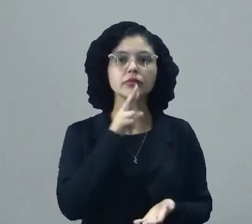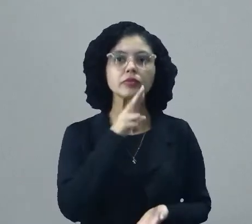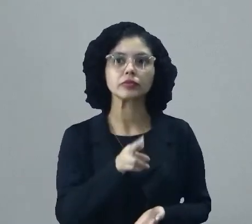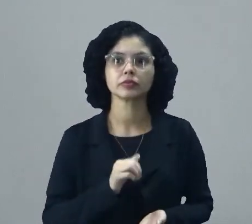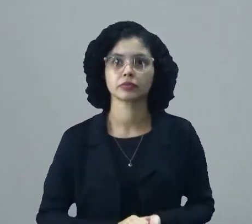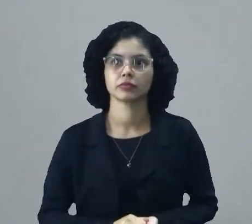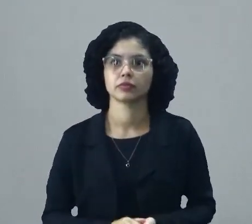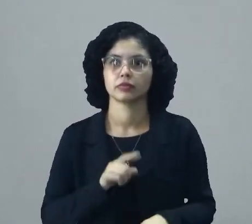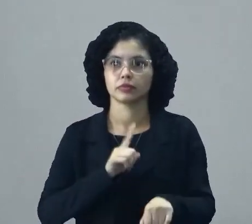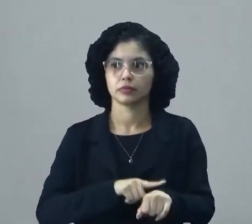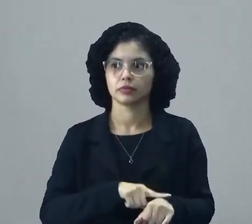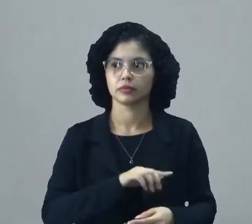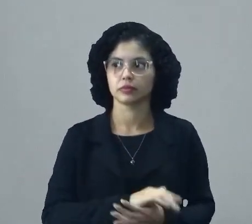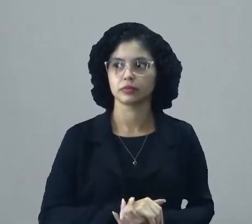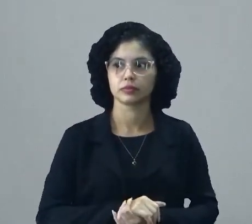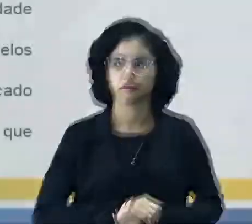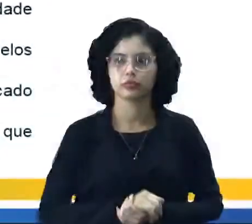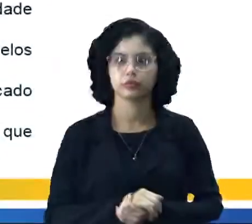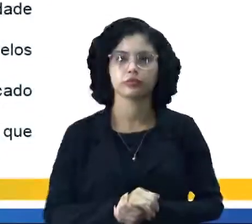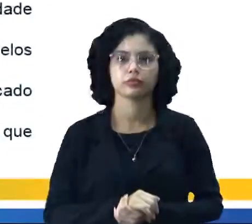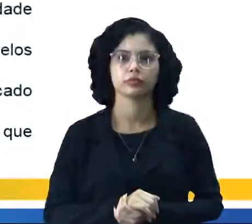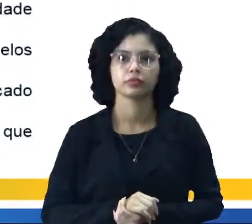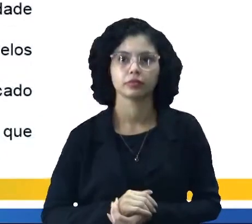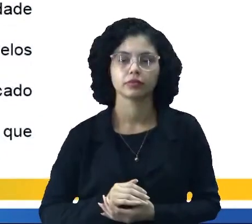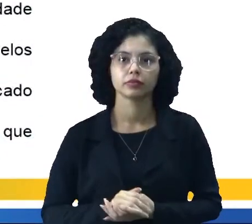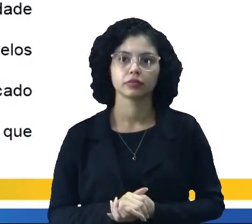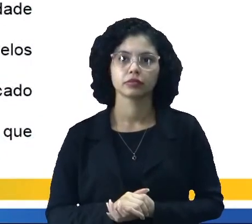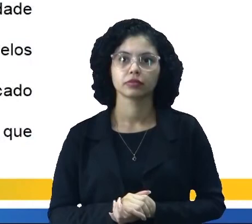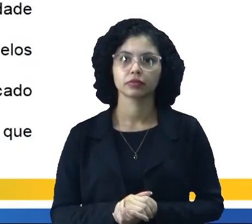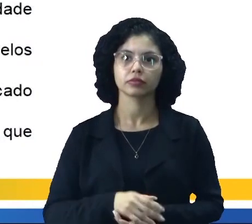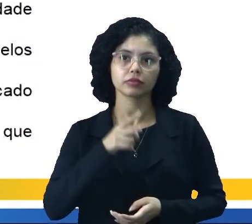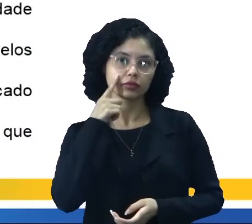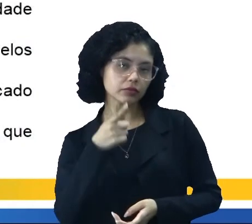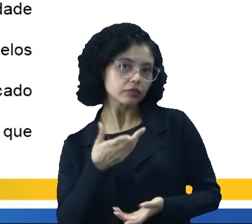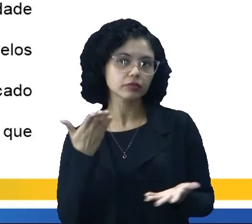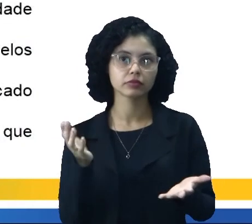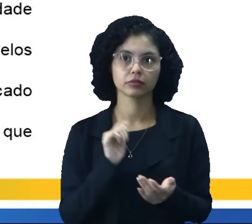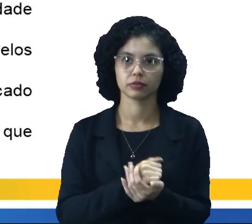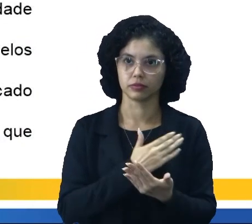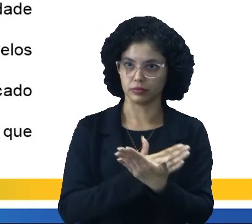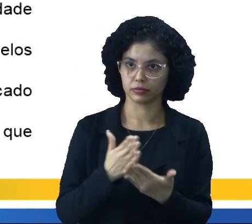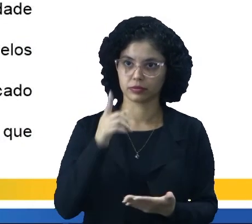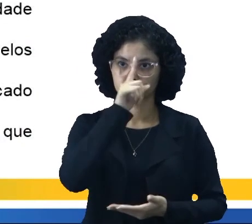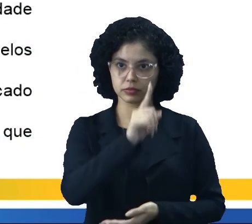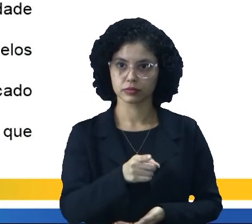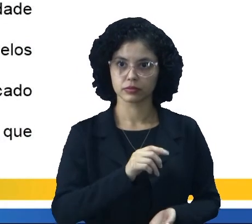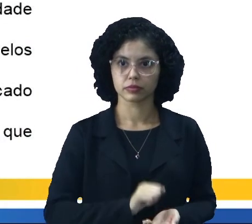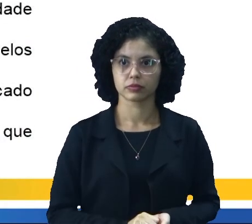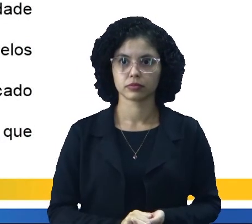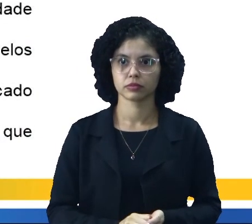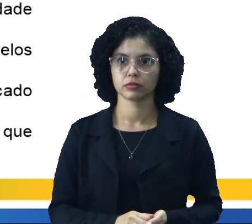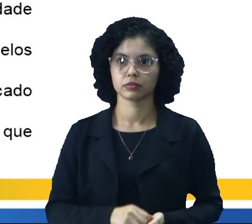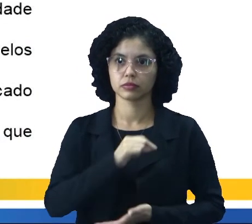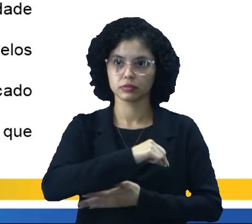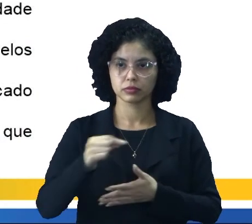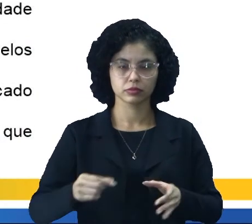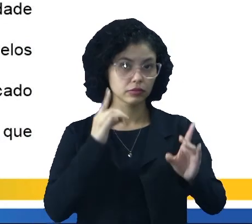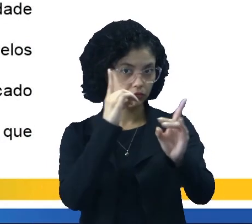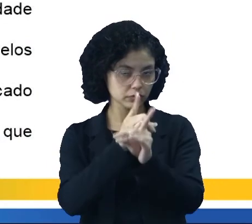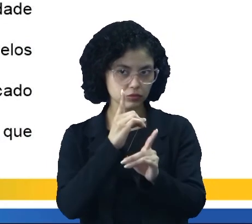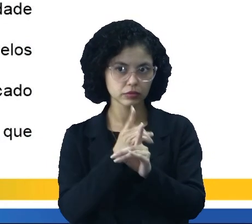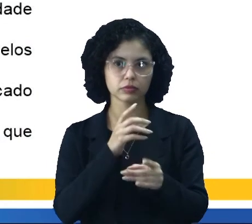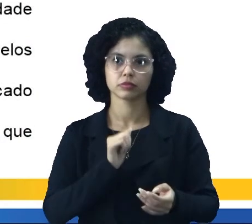acho que em relação ao tempo. Vai dar em tela 3, 2, 1. Mais uma vez, começa do comando. O fenômeno